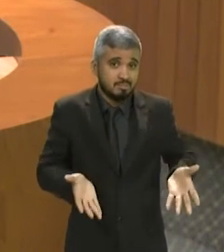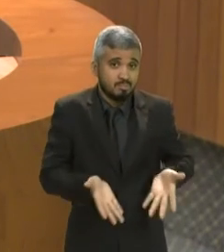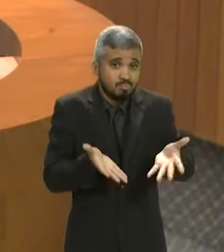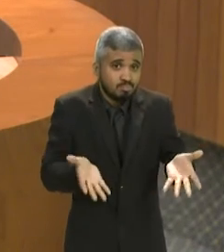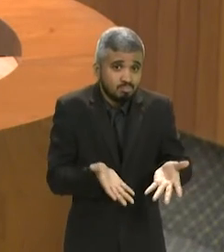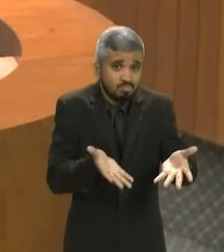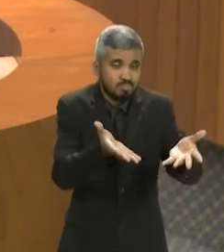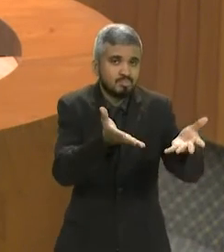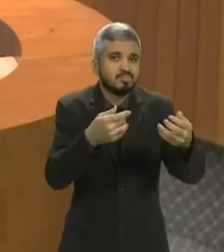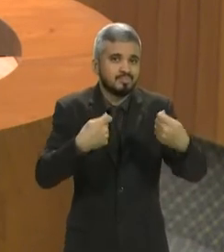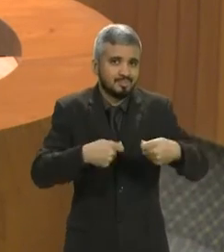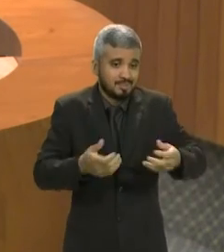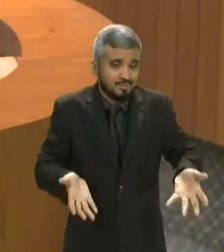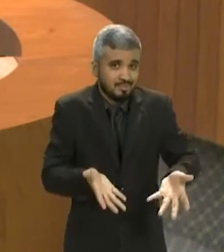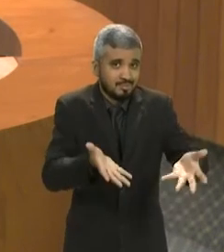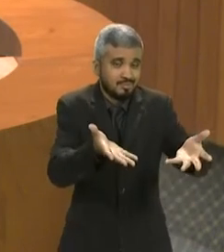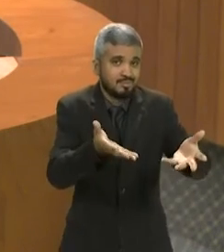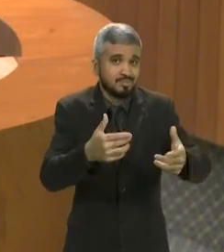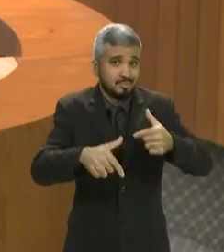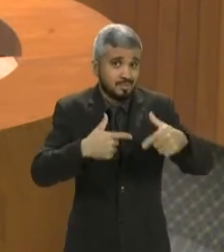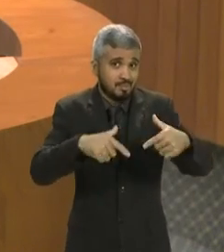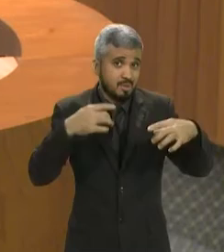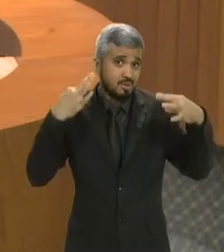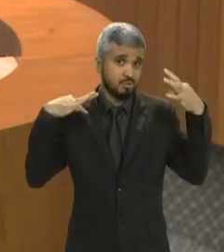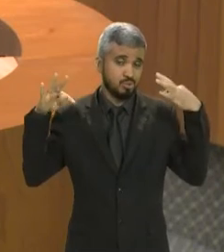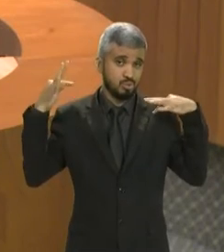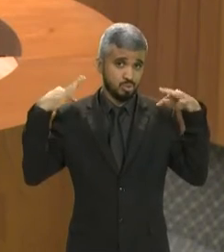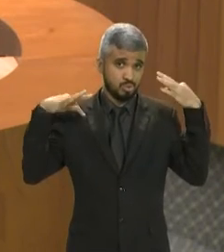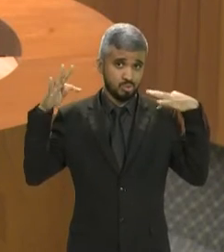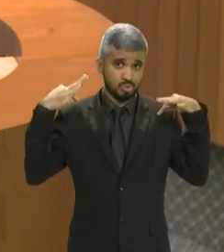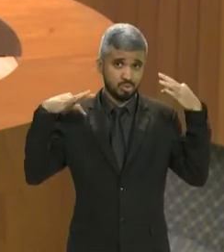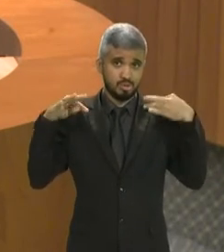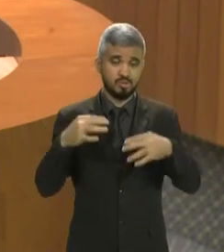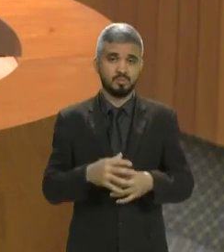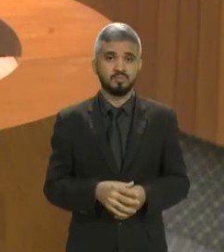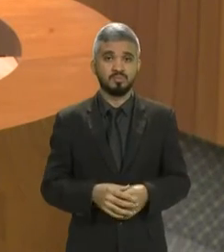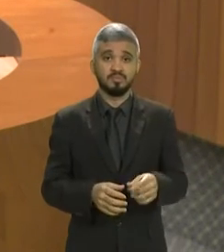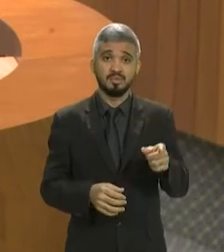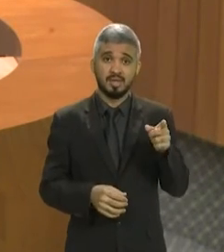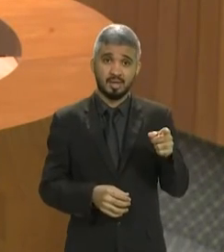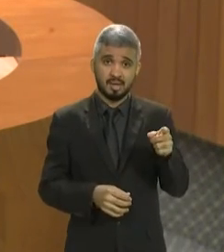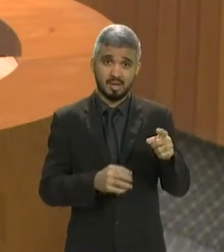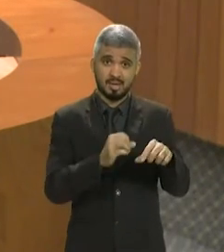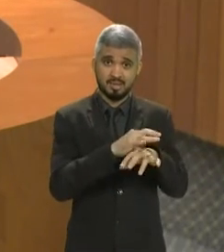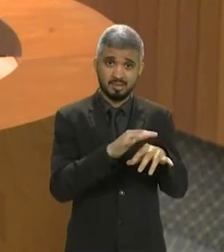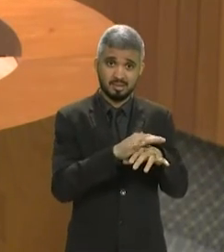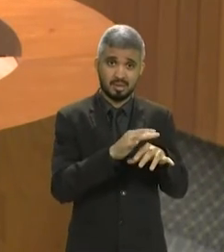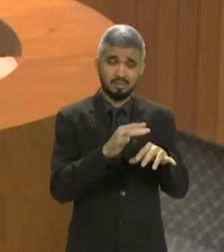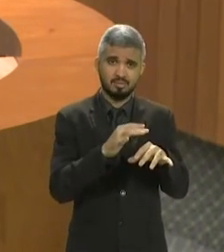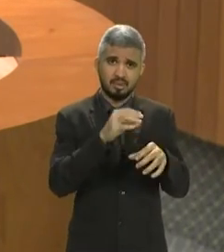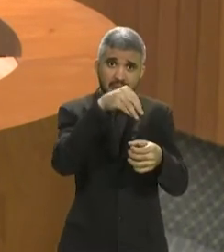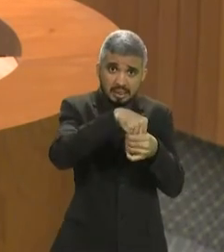difundido. Humberto de Campos tem uma beleza extraordinária e a gente entende que a cidade deve